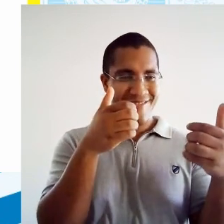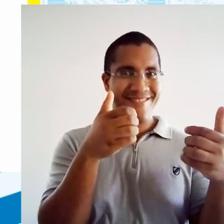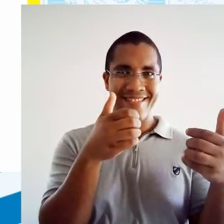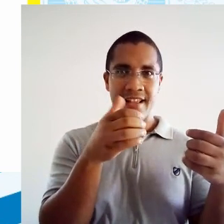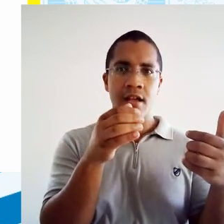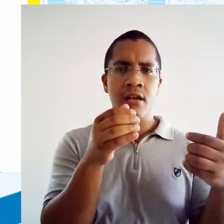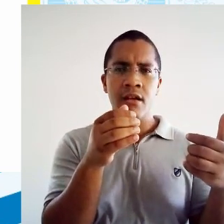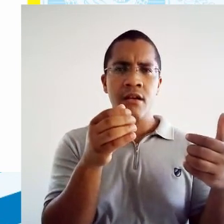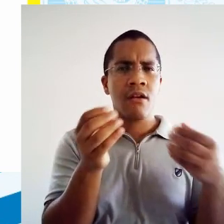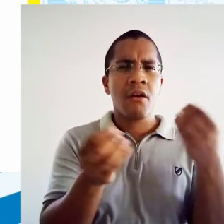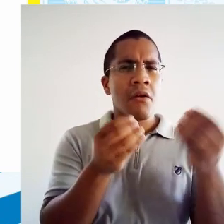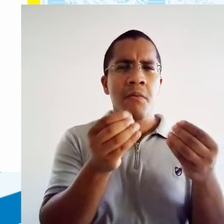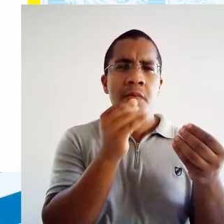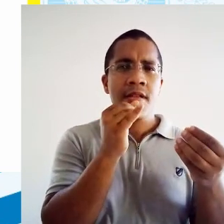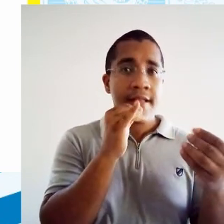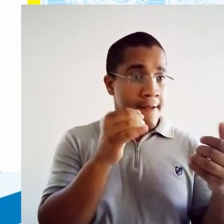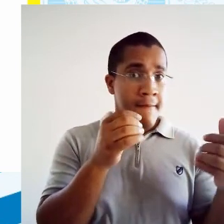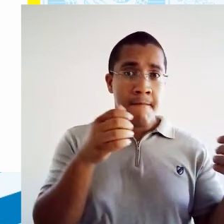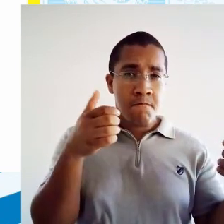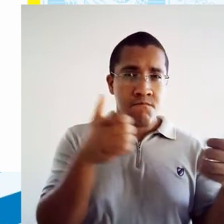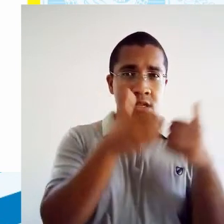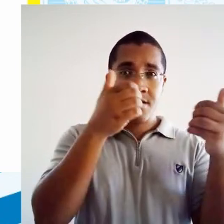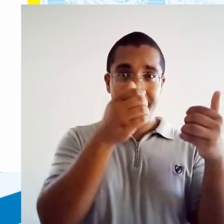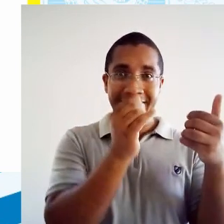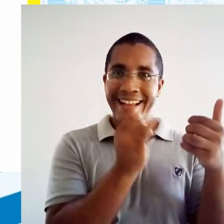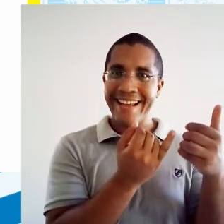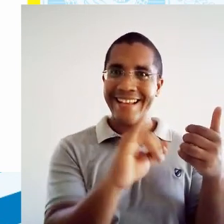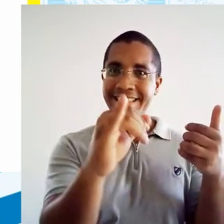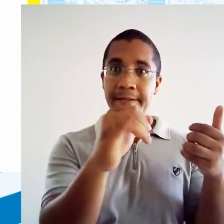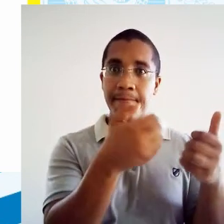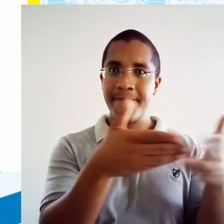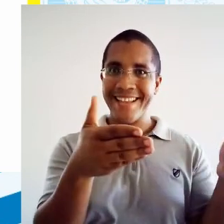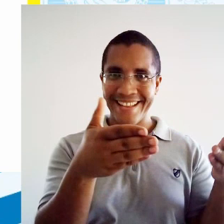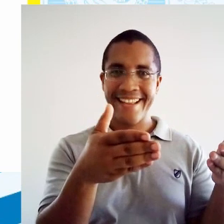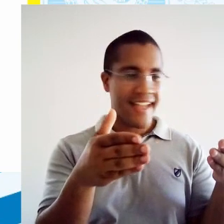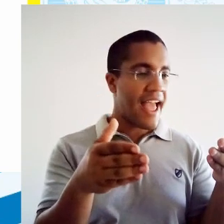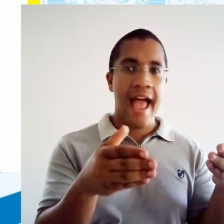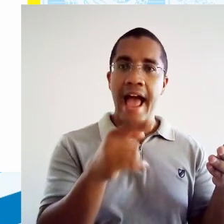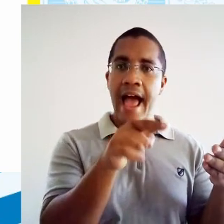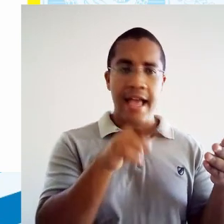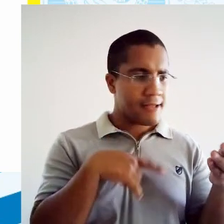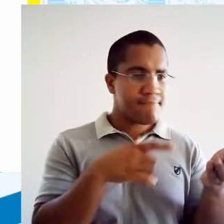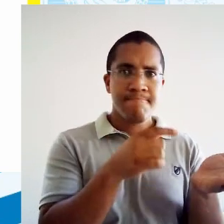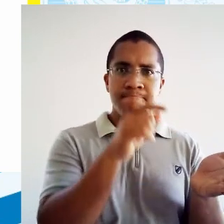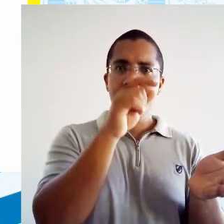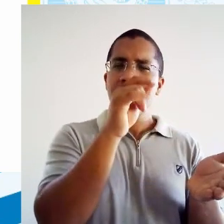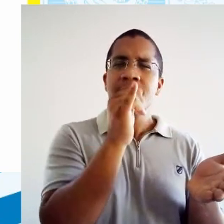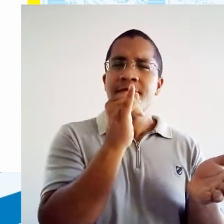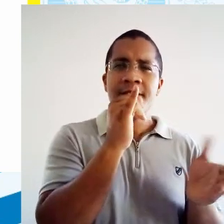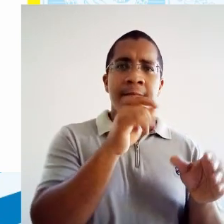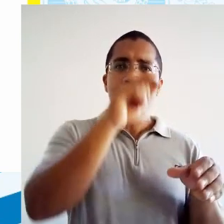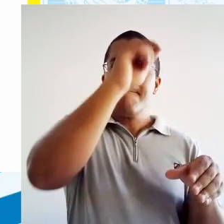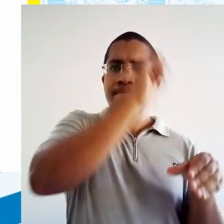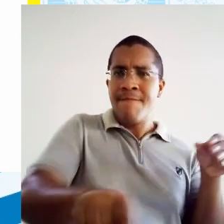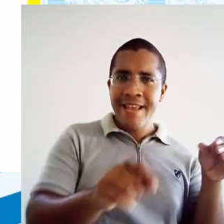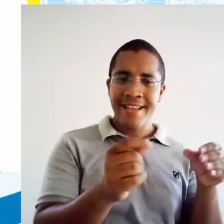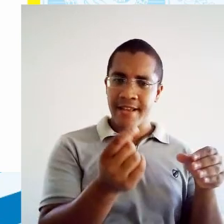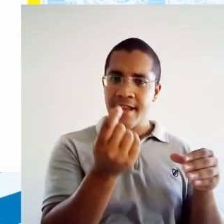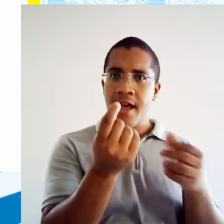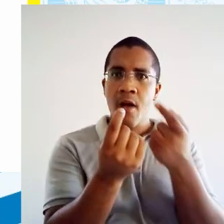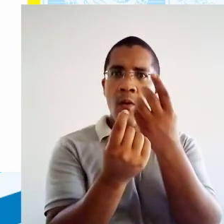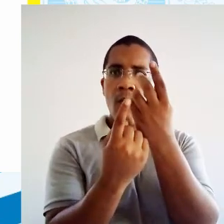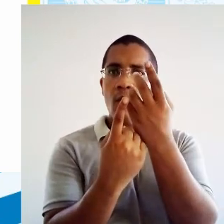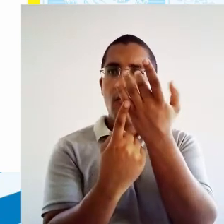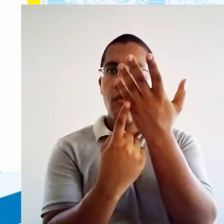elas. A energia liberada no momento do choque desencadeando uma reação química, que é